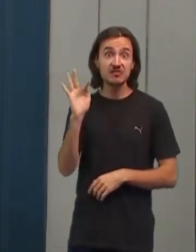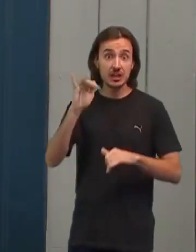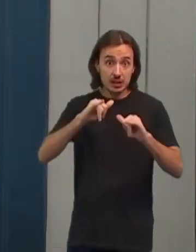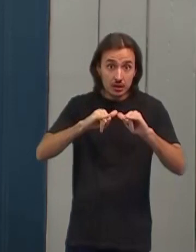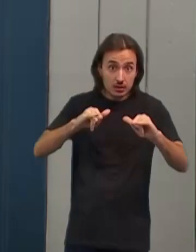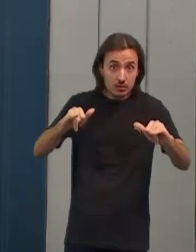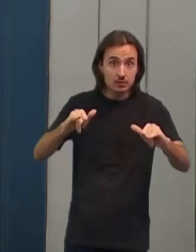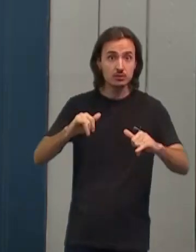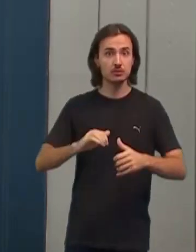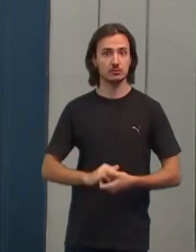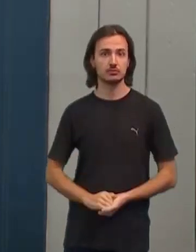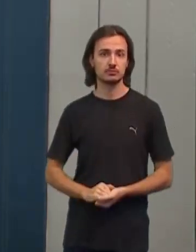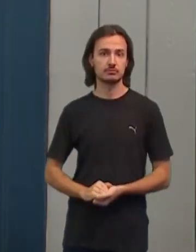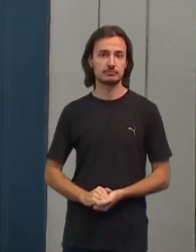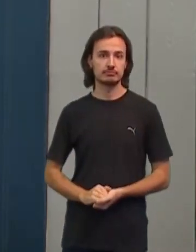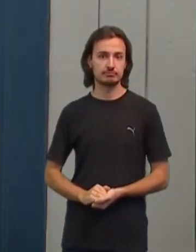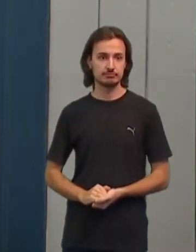aqui.